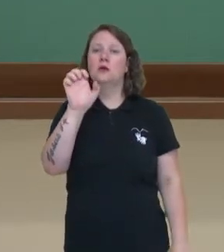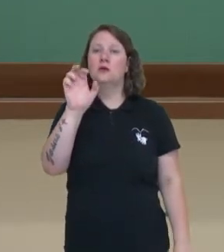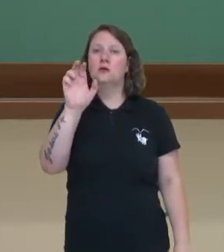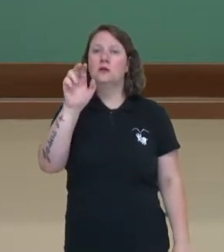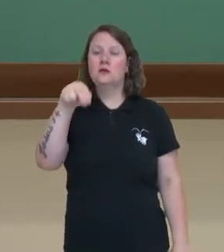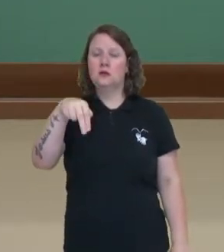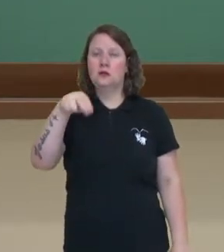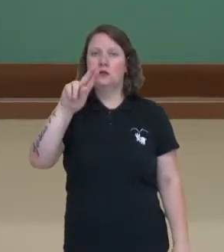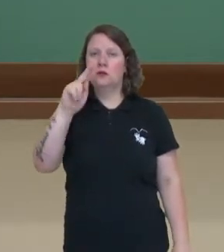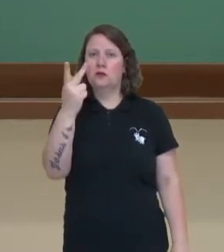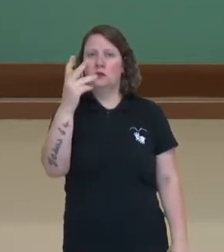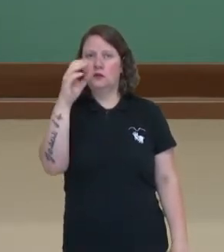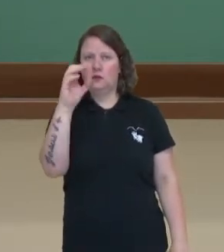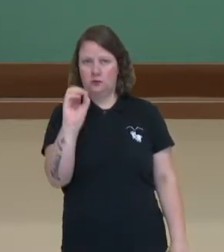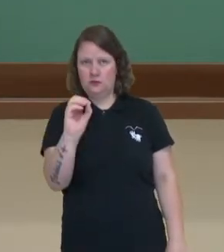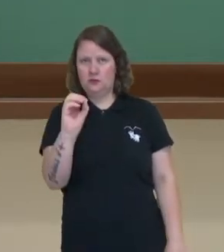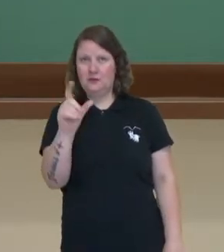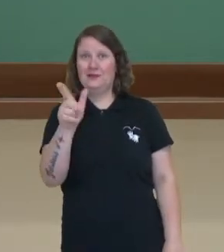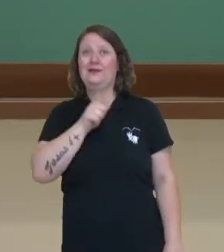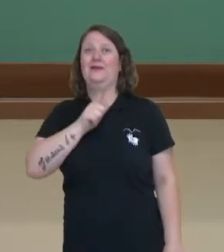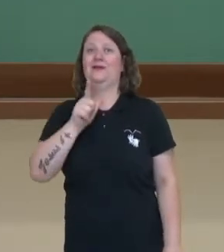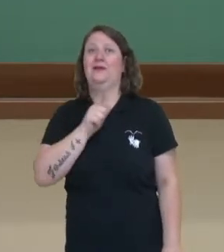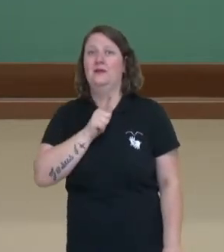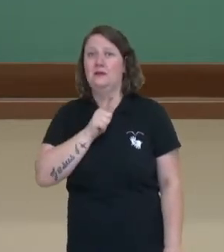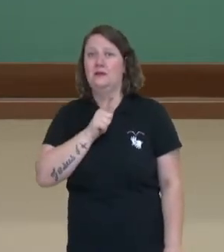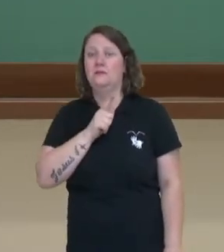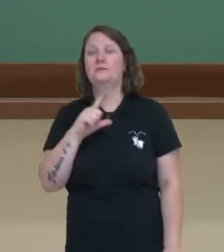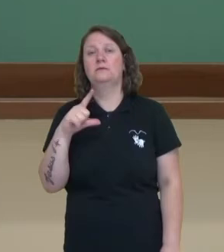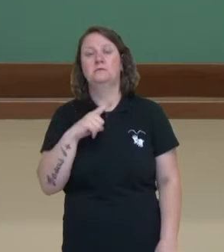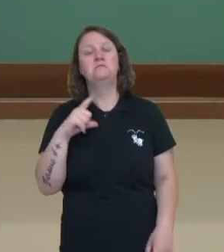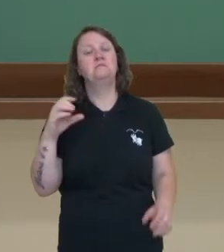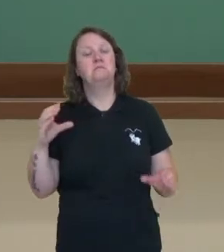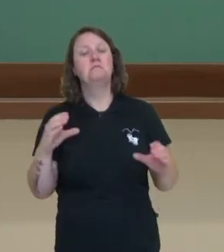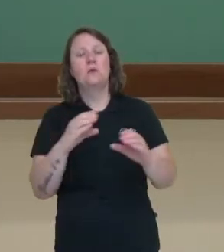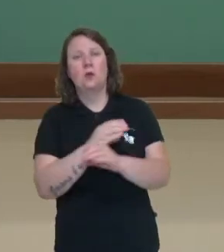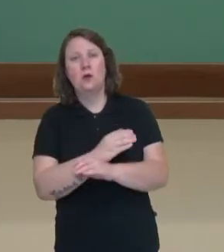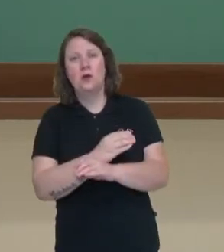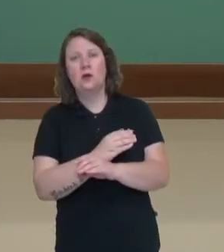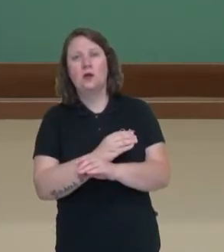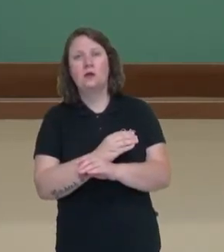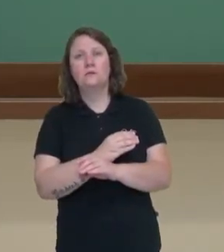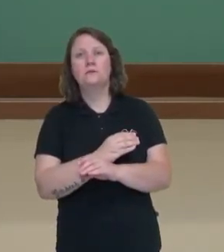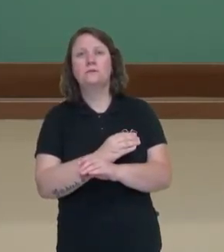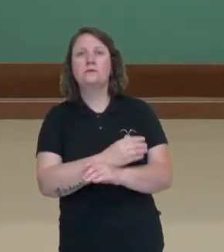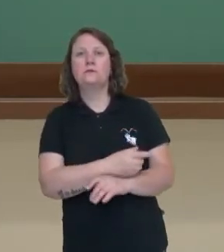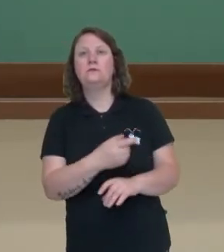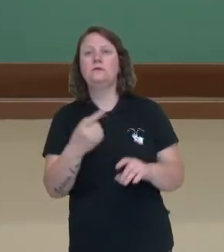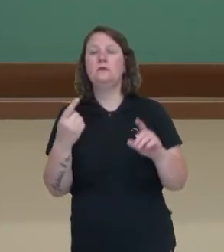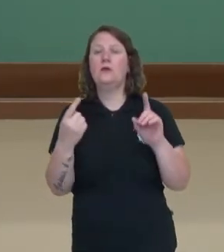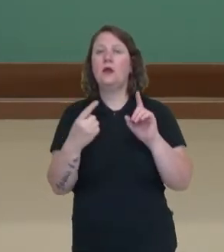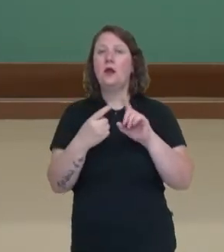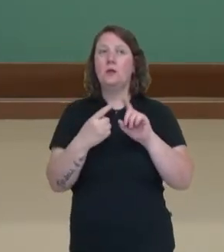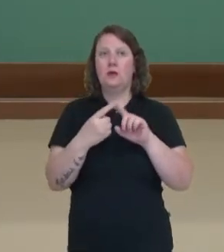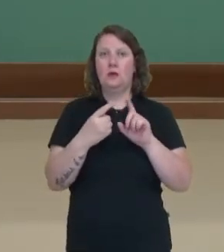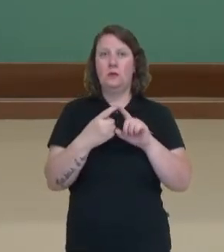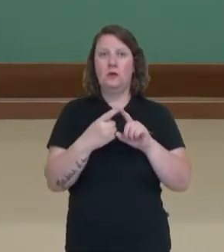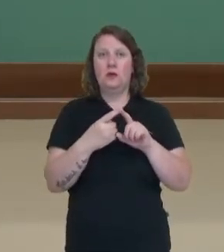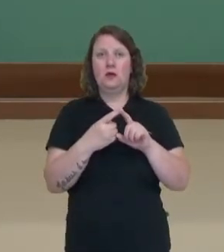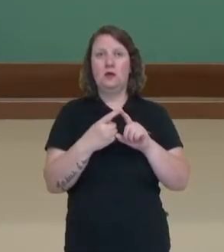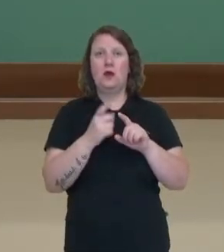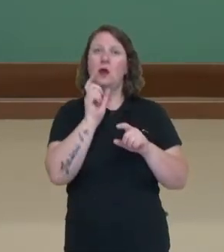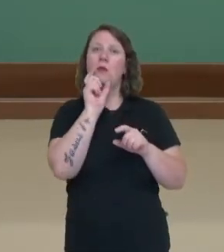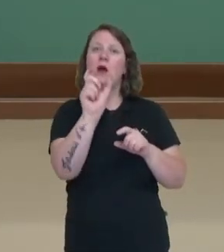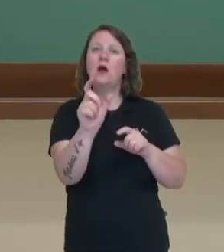oração. Então, frase nominal, eu tenho um sentido completo, mas não tenho verbo. Oração, eu tenho sentido completo e